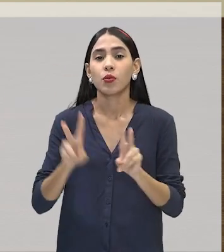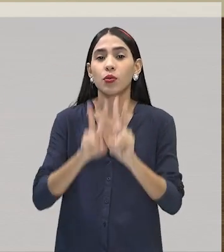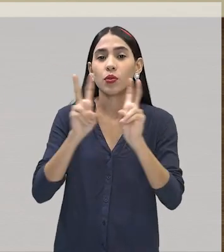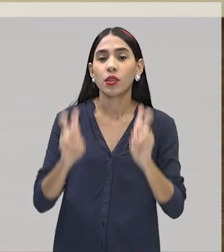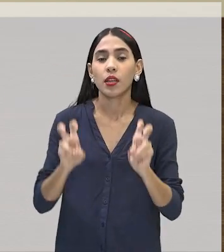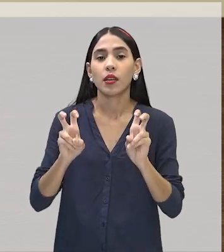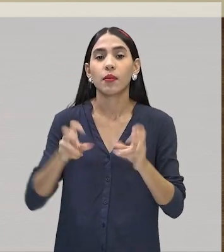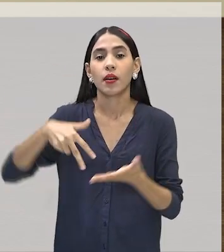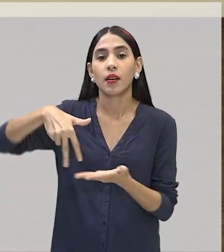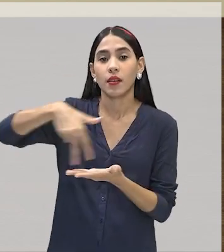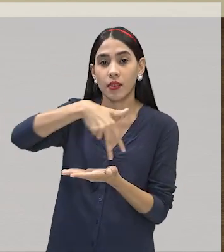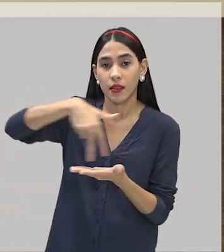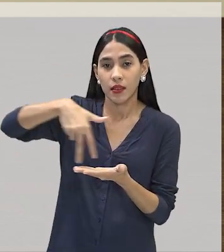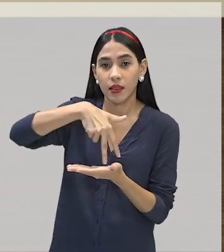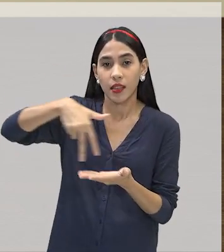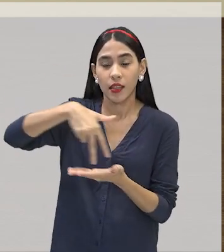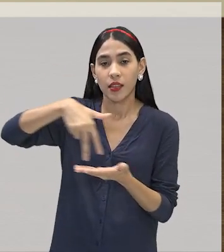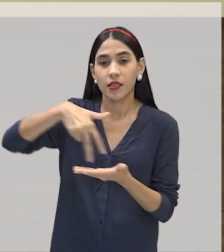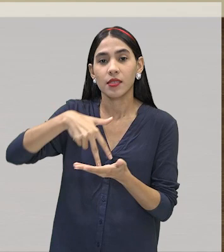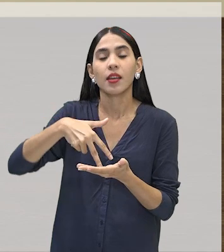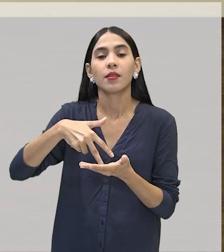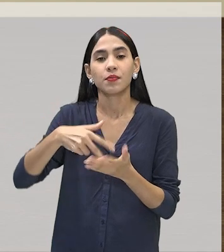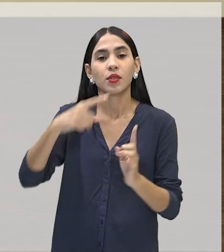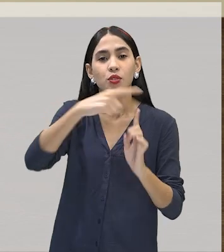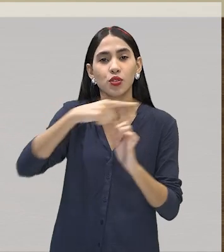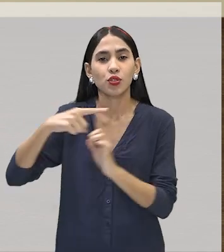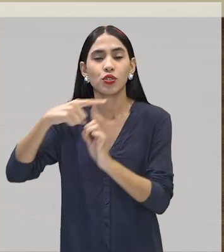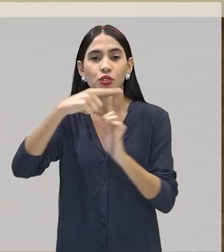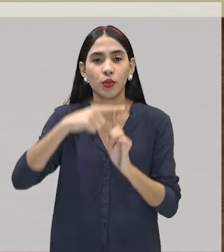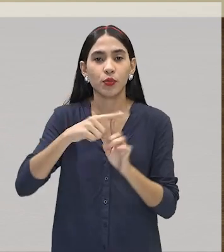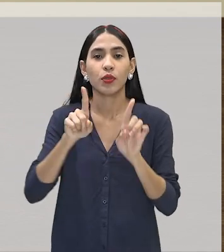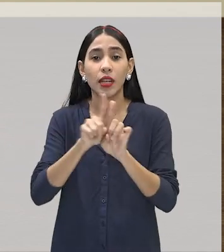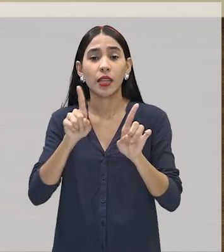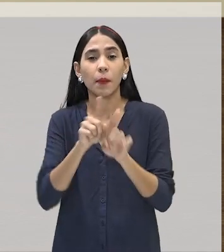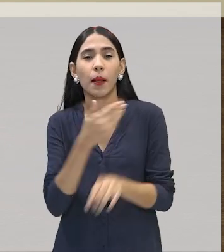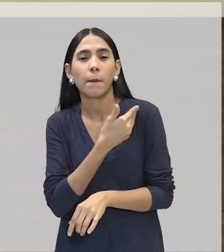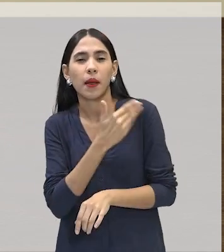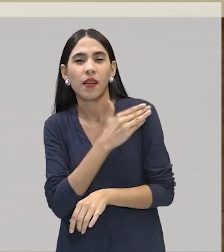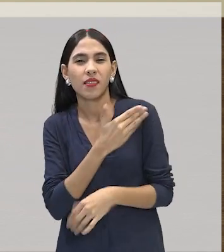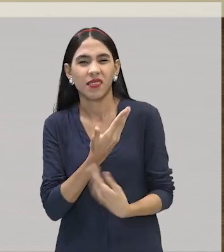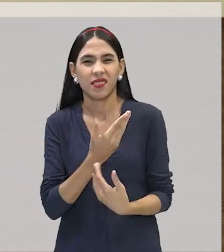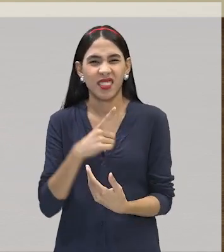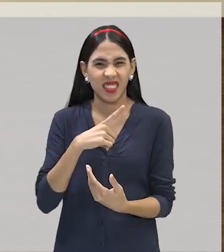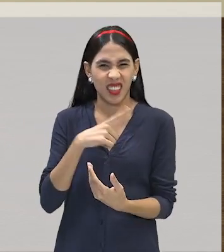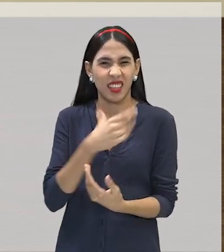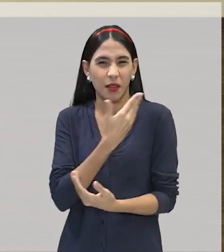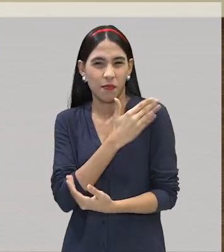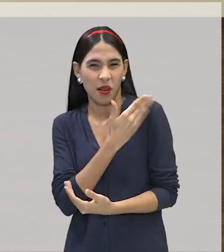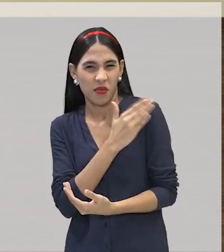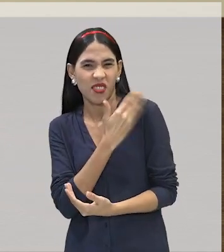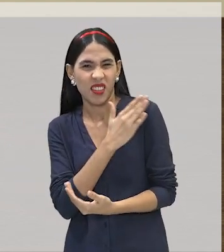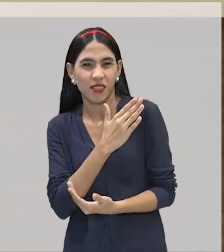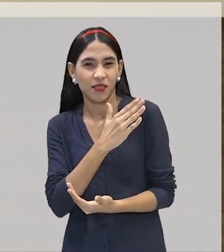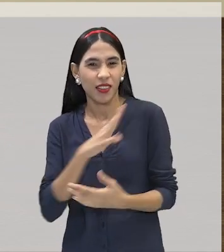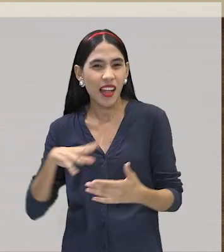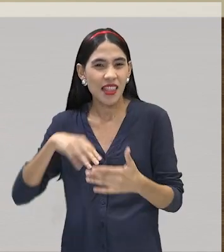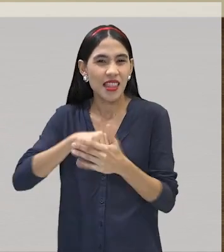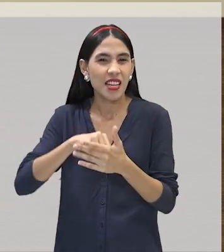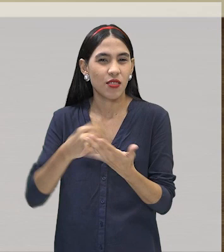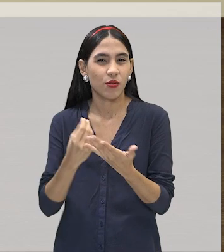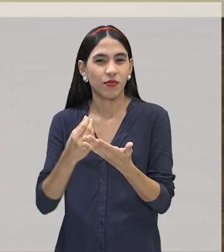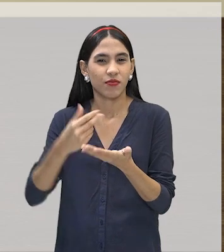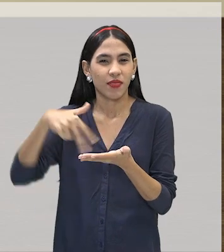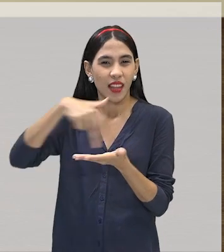da dança, estereótipos e preconceito. Será que existe mesmo preconceito e essa questão do